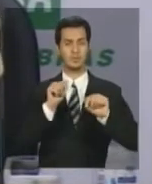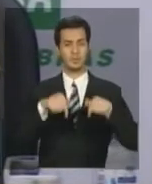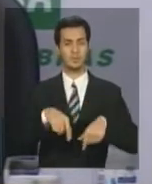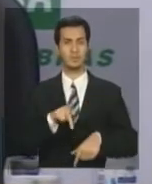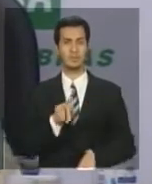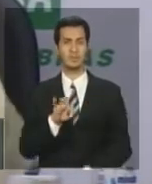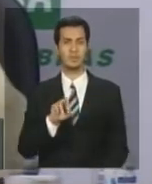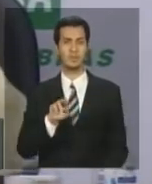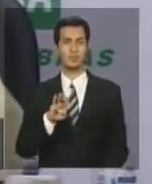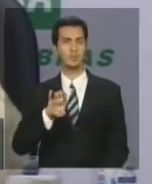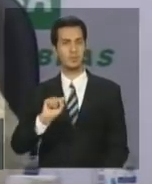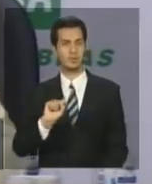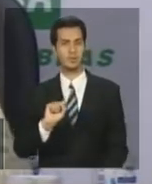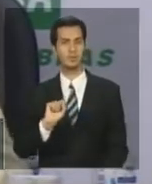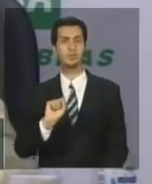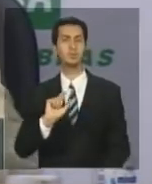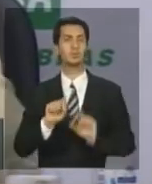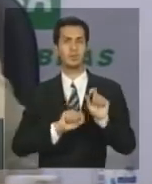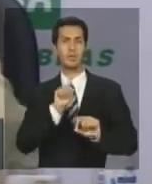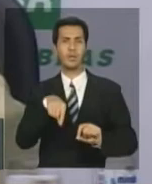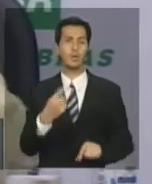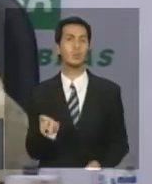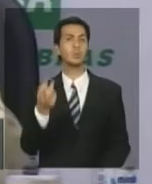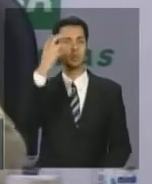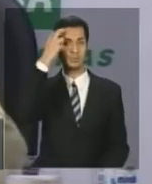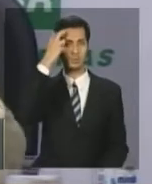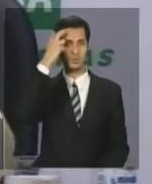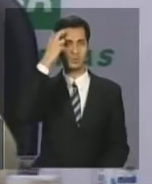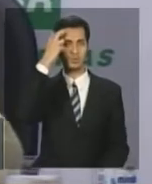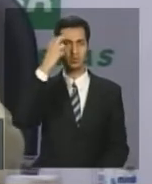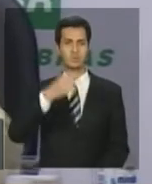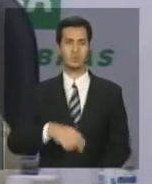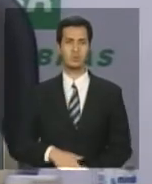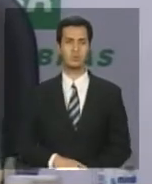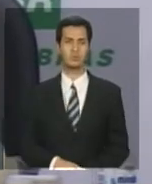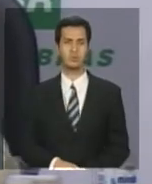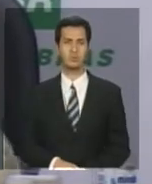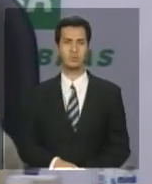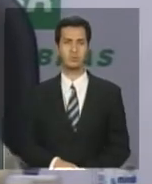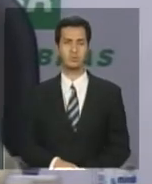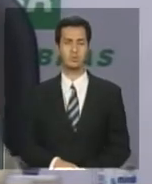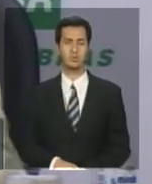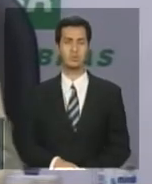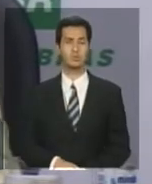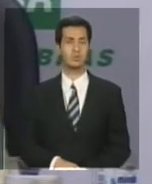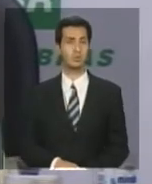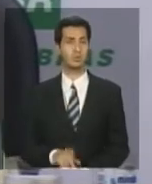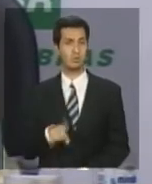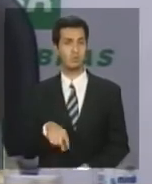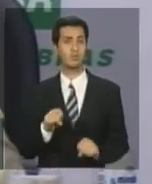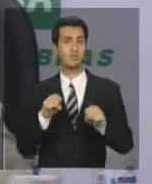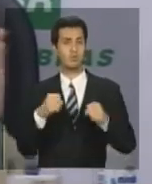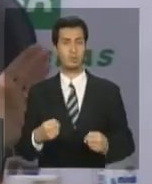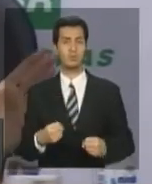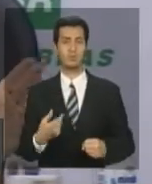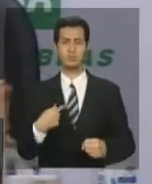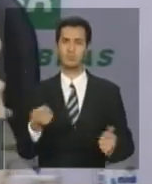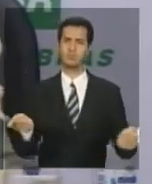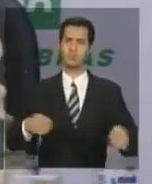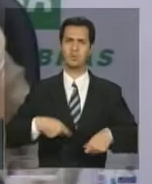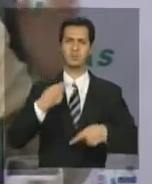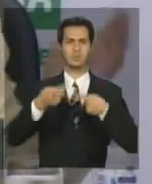isso é uma questão de cultura que vem cada vez mais forte. E eu posso dizer isso com muita tranquilidade, porque